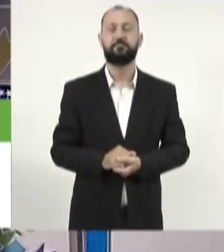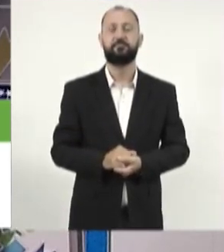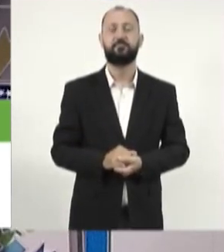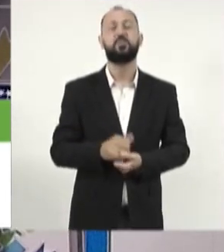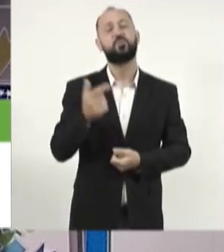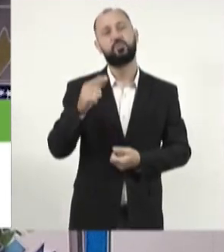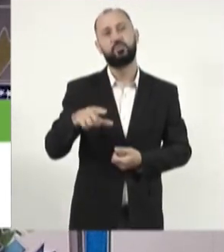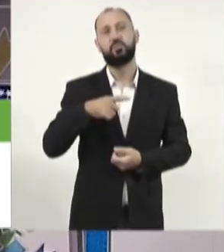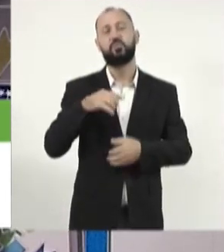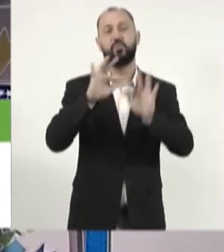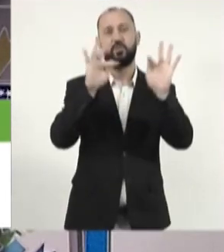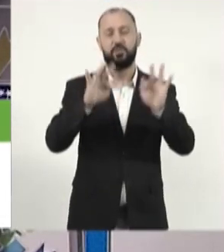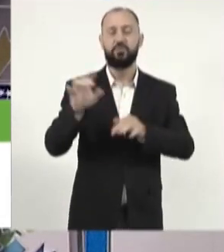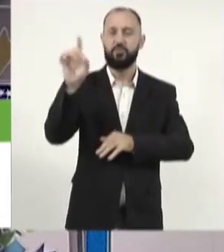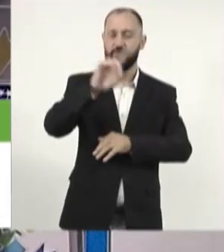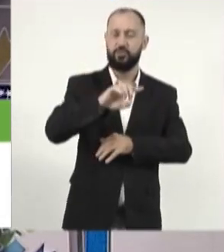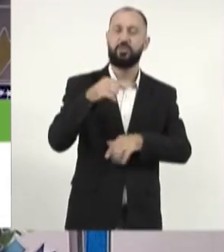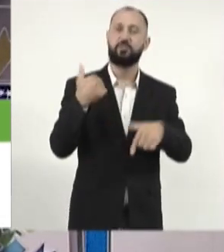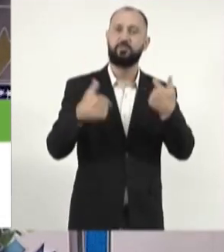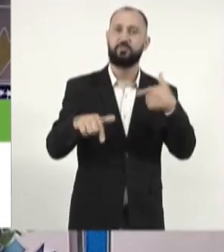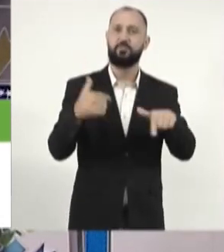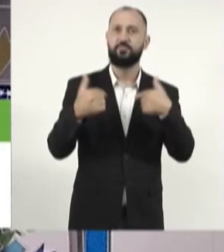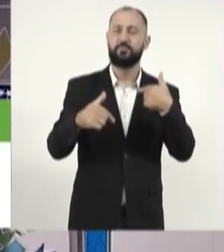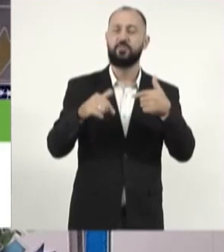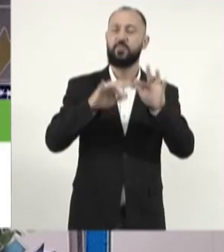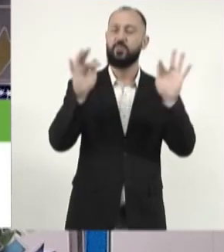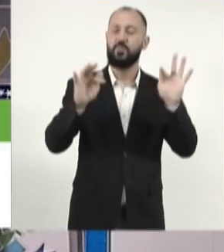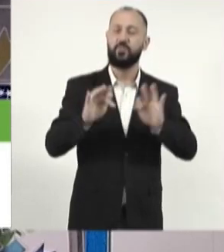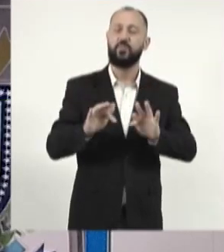www.al.ms.gov.br. Mais uma vez, um feliz Dia do Trabalhador, um excelente